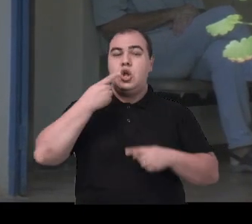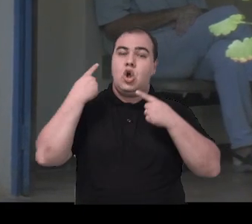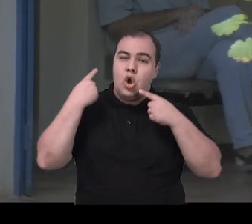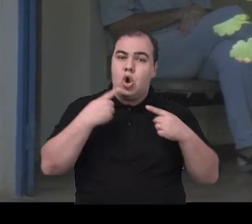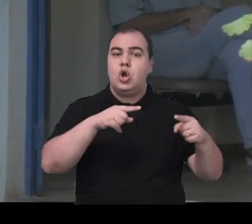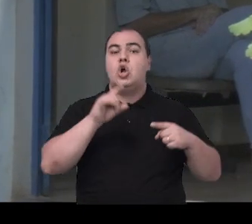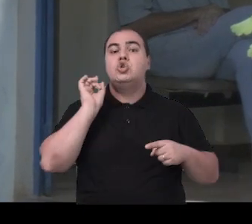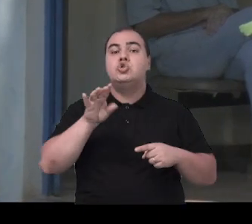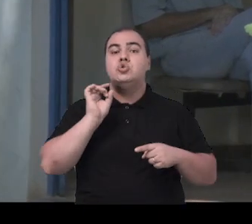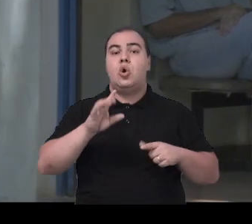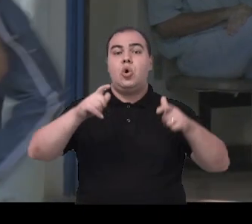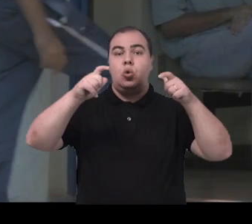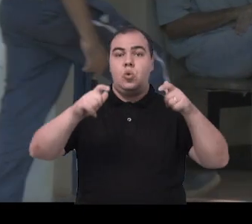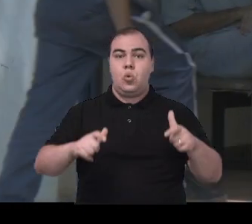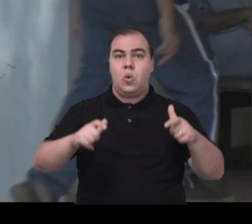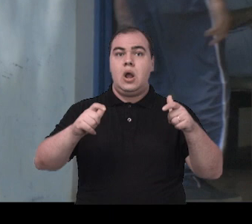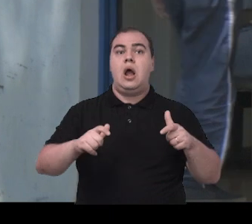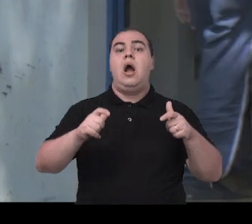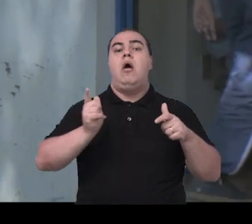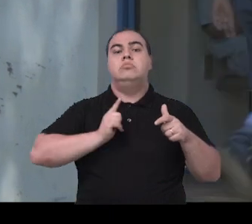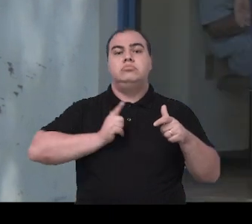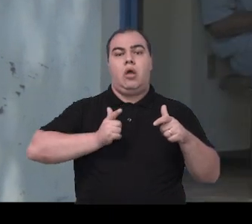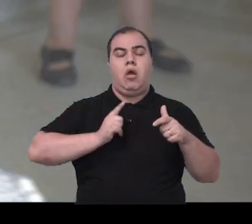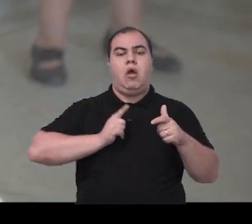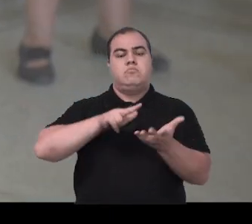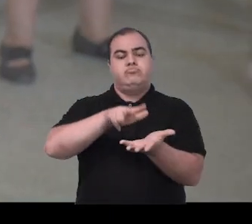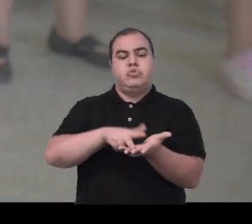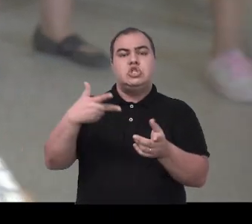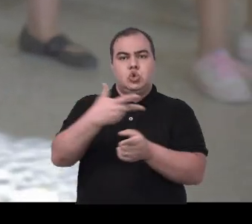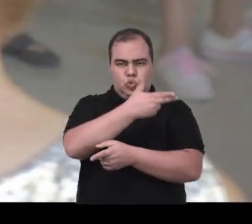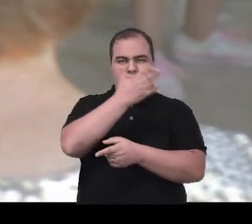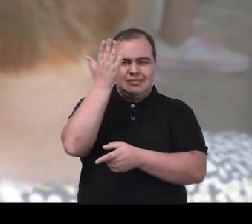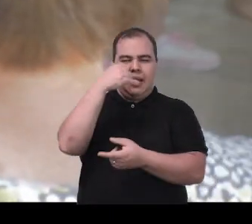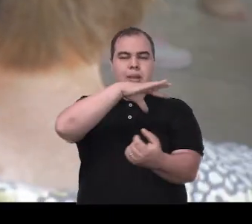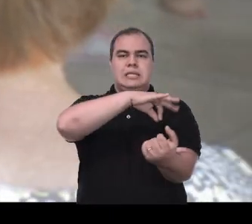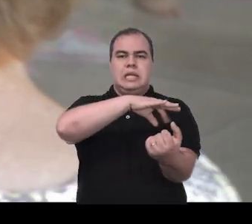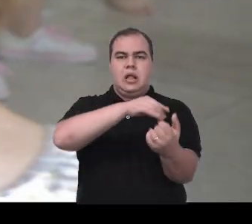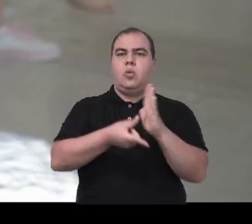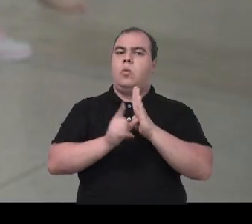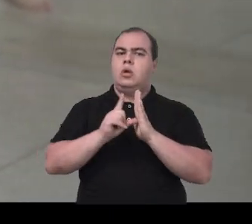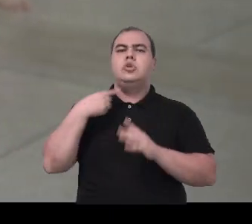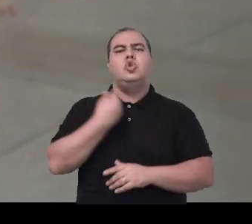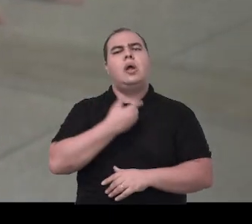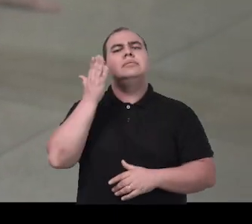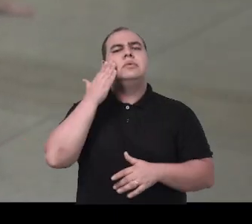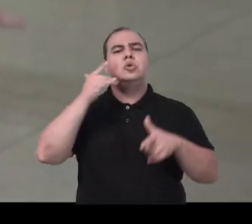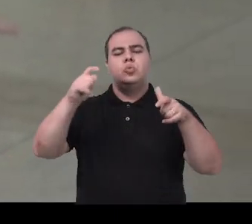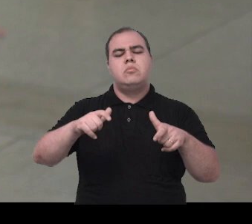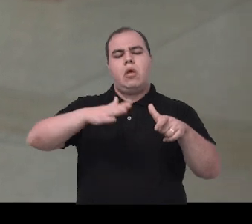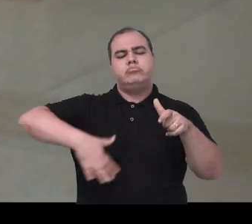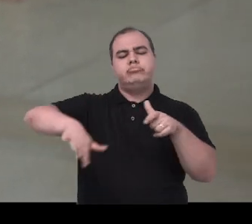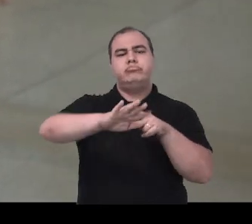psicofármacos. Isso só pode ser feito em centro cirúrgico, paciente sedado. A importância de ações e projetos como esse, a